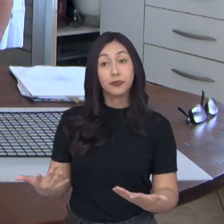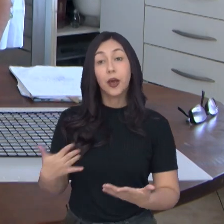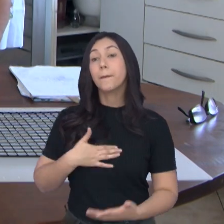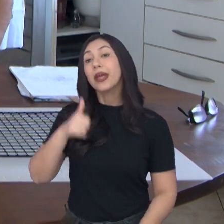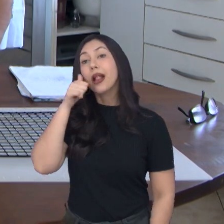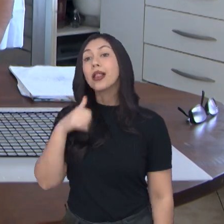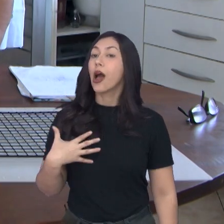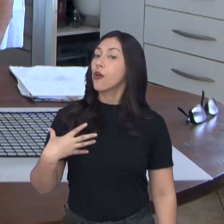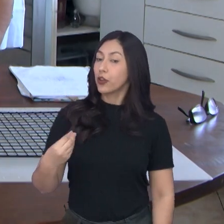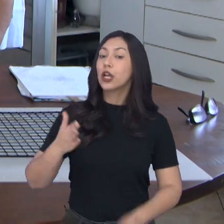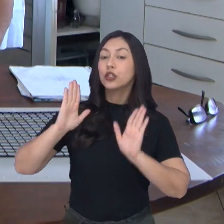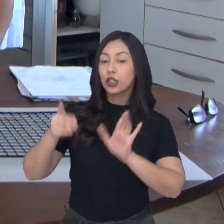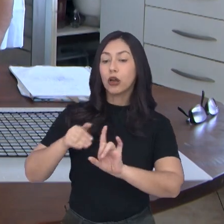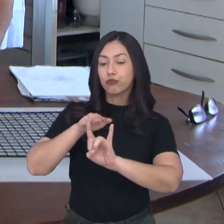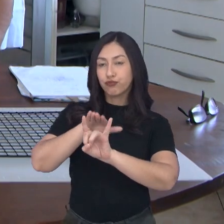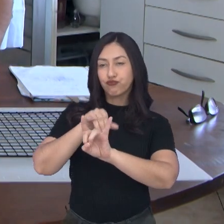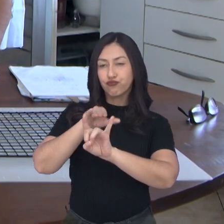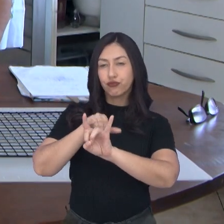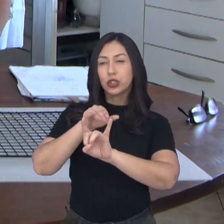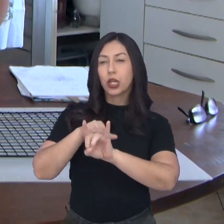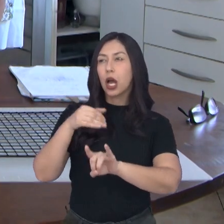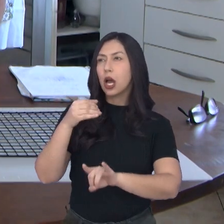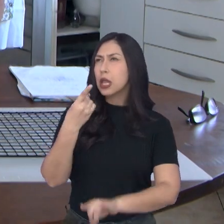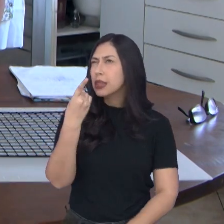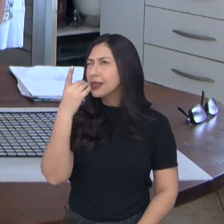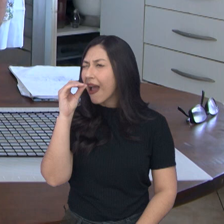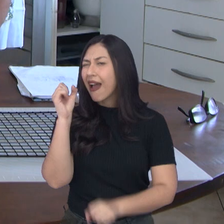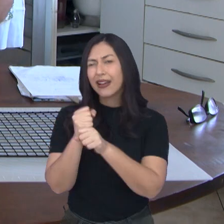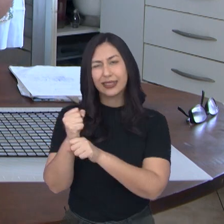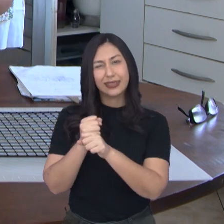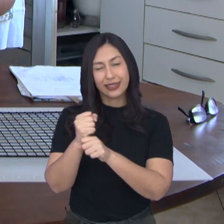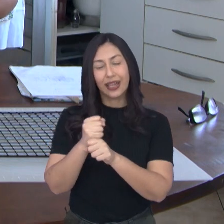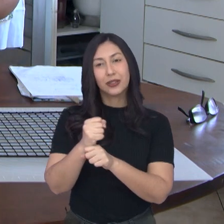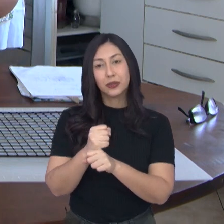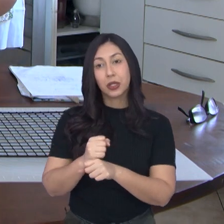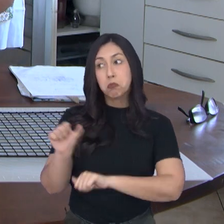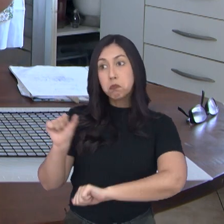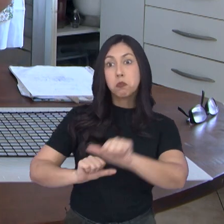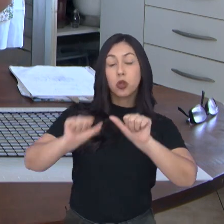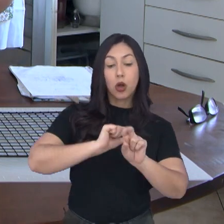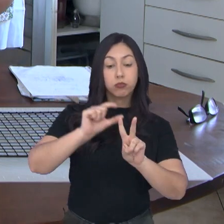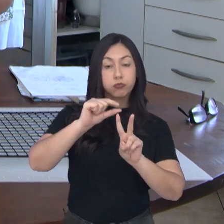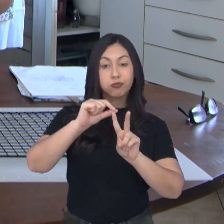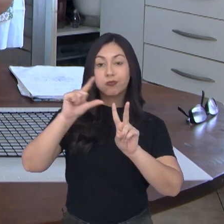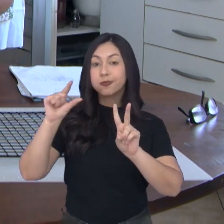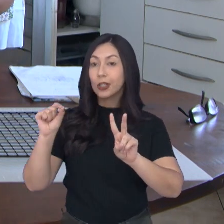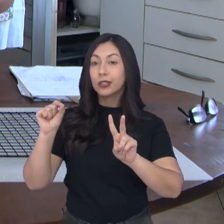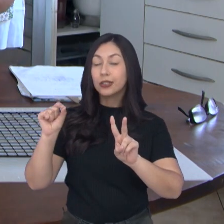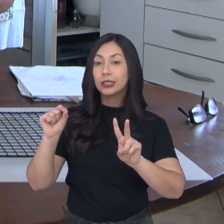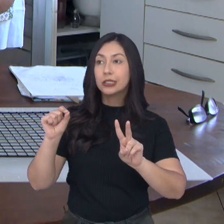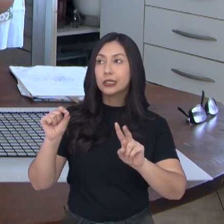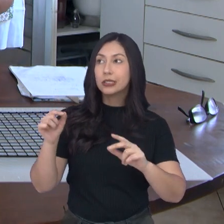filha já é vegetariana, na verdade, 8 anos, 10 anos agora. Aí ela virou vegana e eu